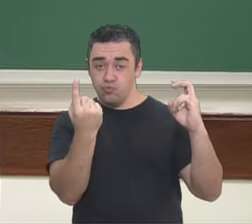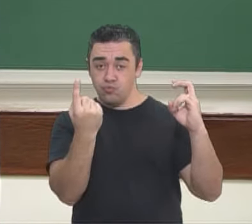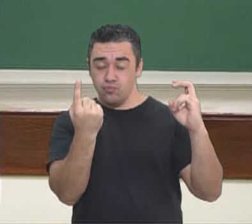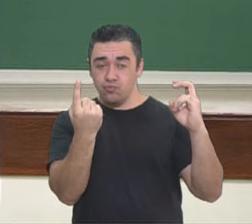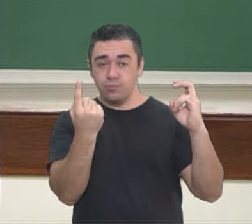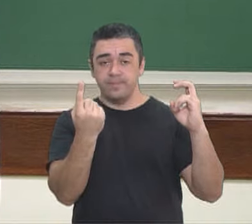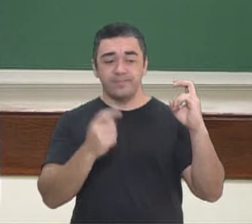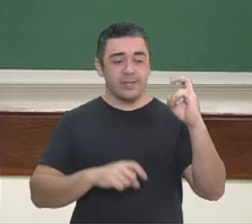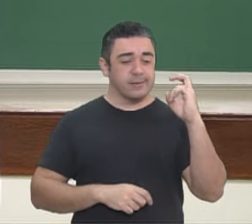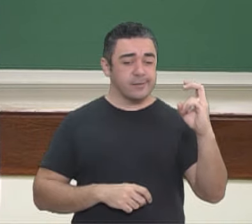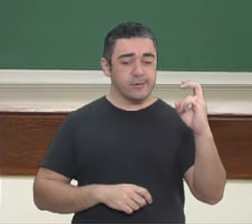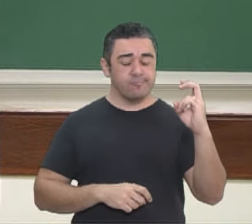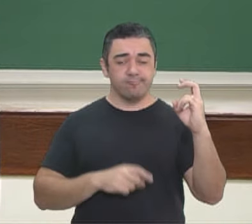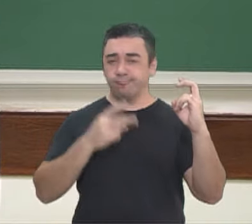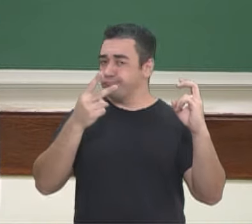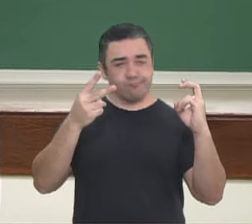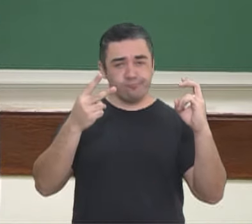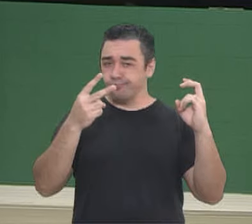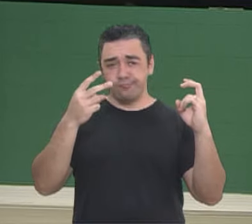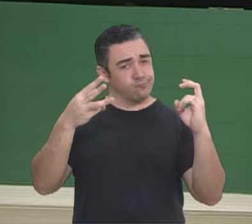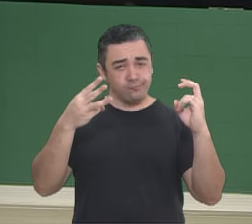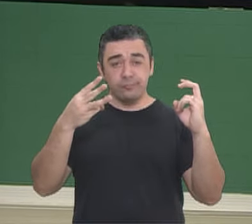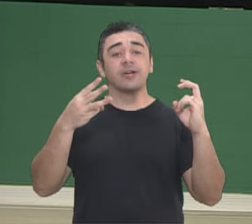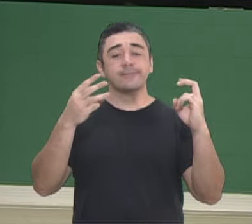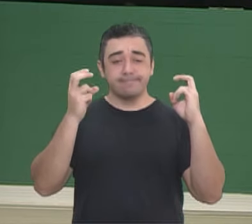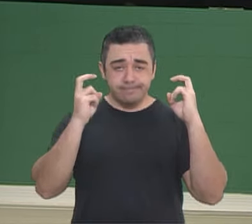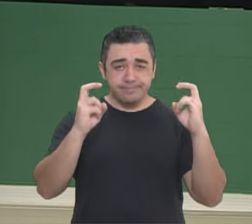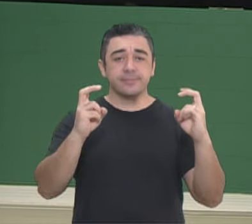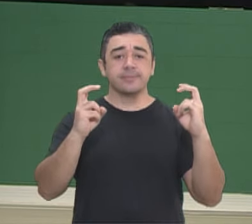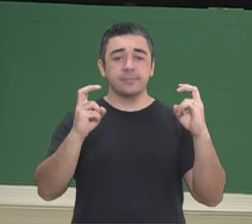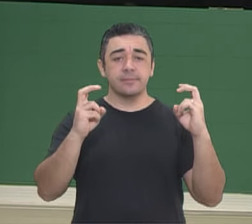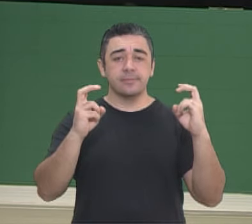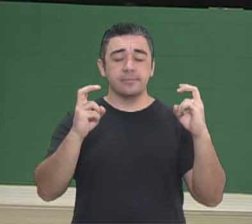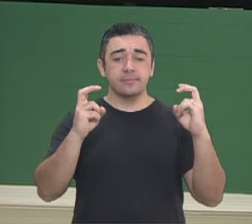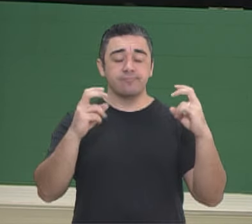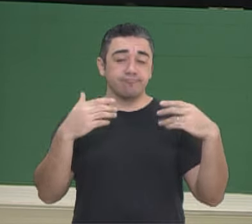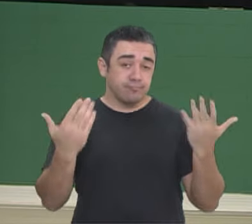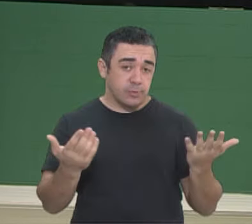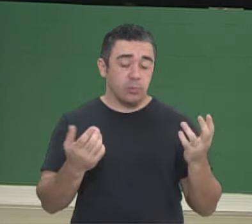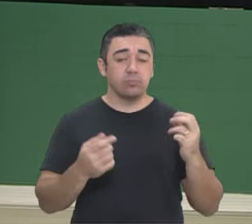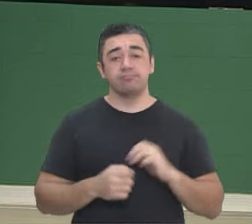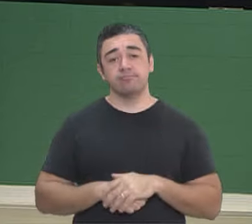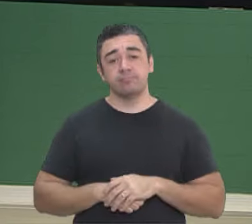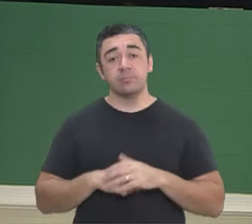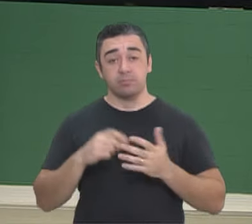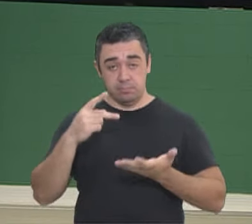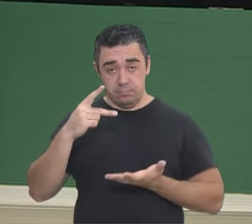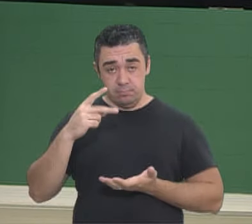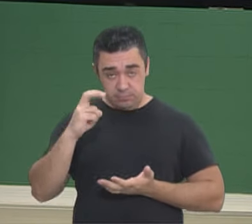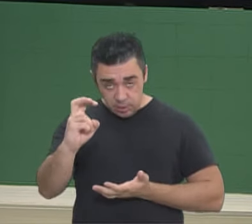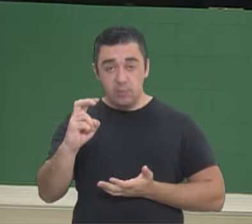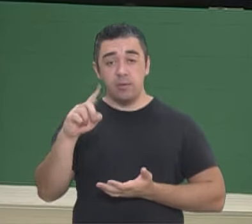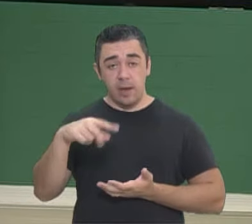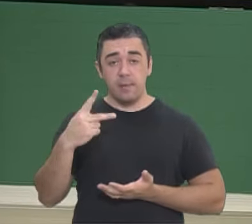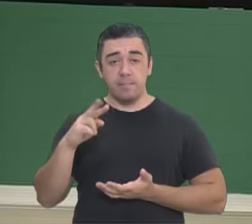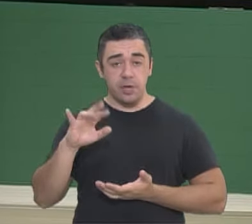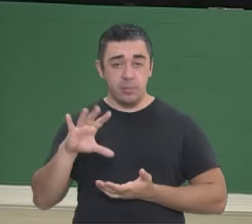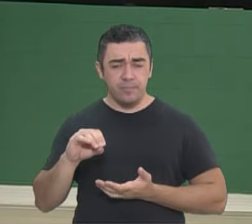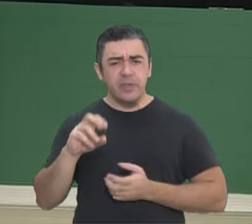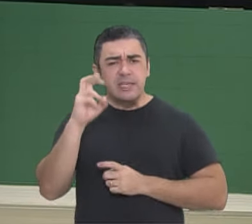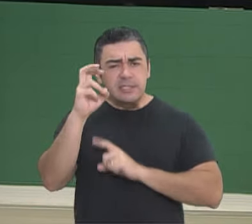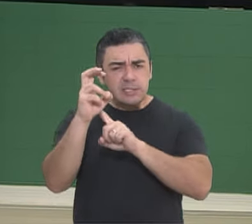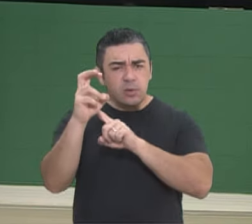Então o 5 é um número primo. Não tem mais divisores. A mesma coisa, todos os múltiplos de 5 nós vamos riscar.